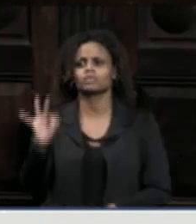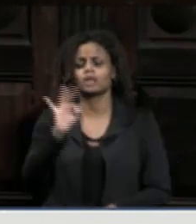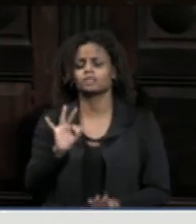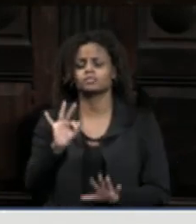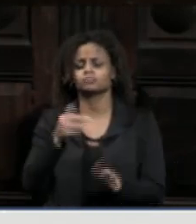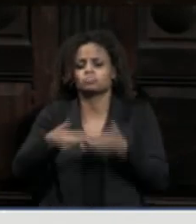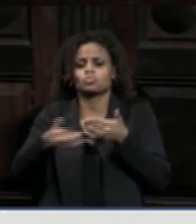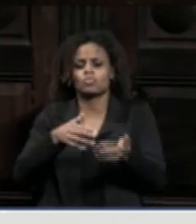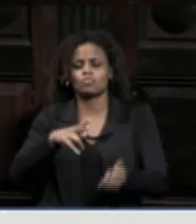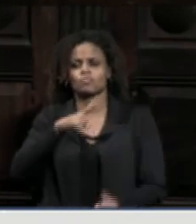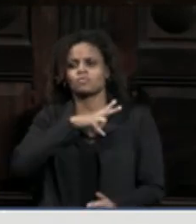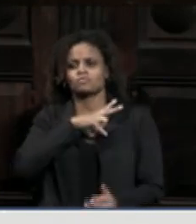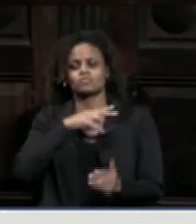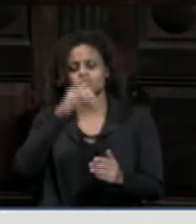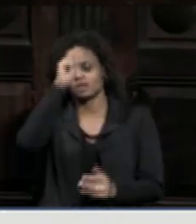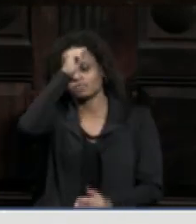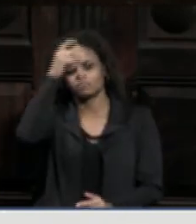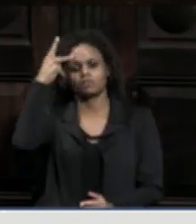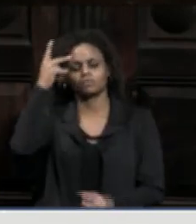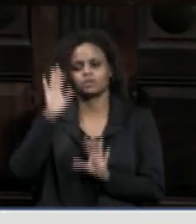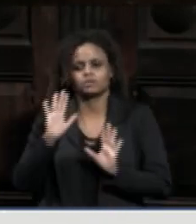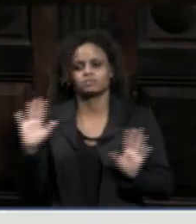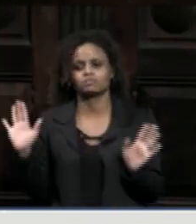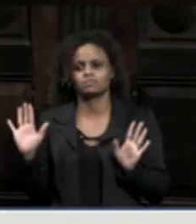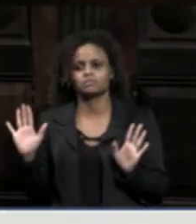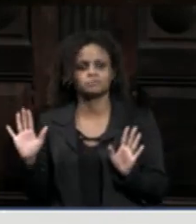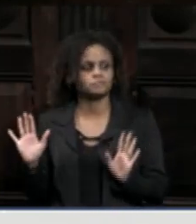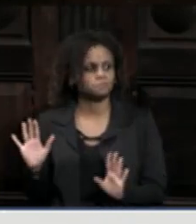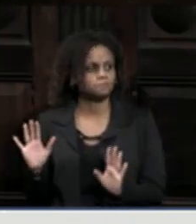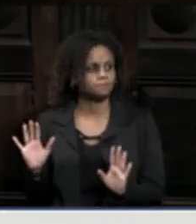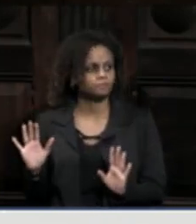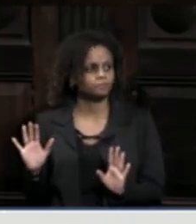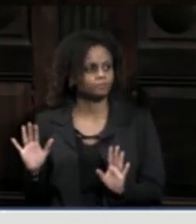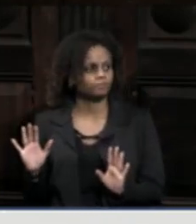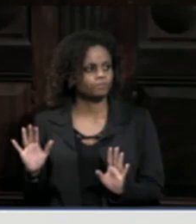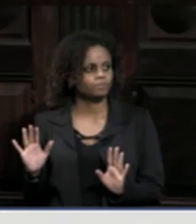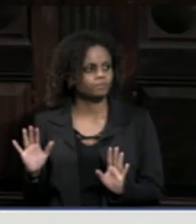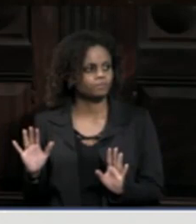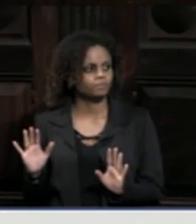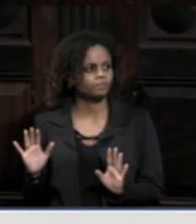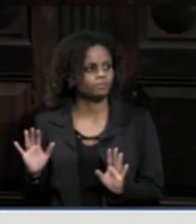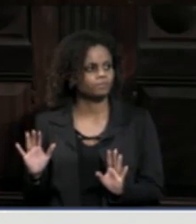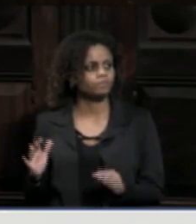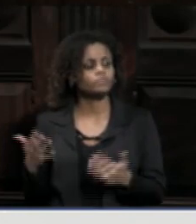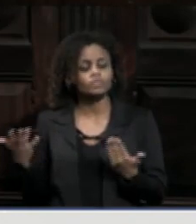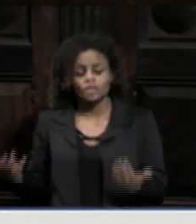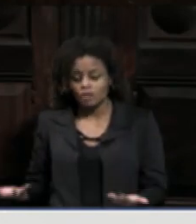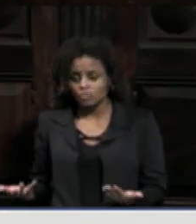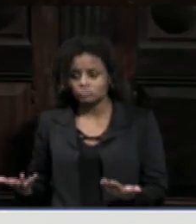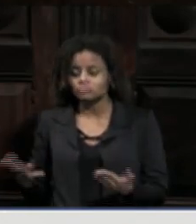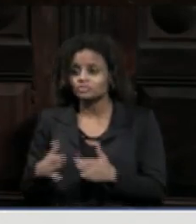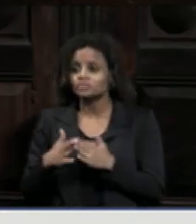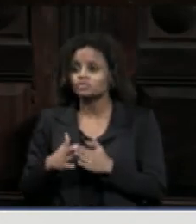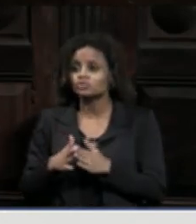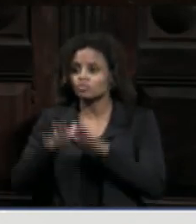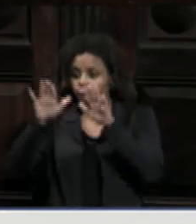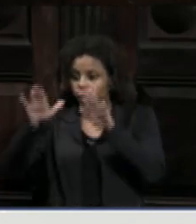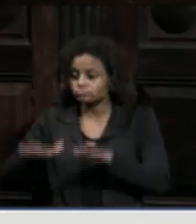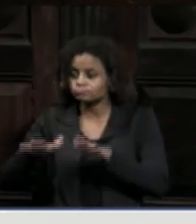O dispositivo é abrangente. Portanto, em homenagem